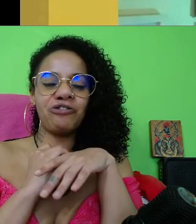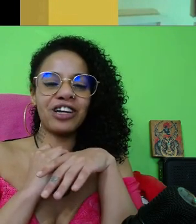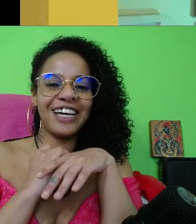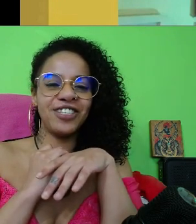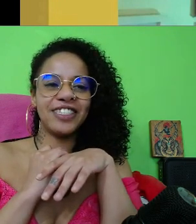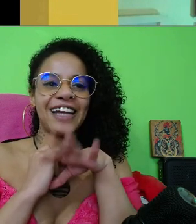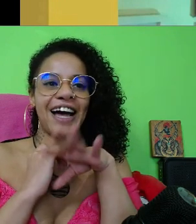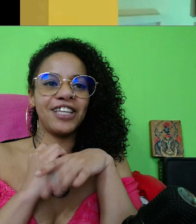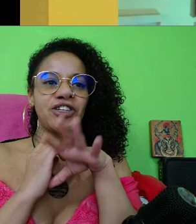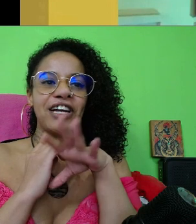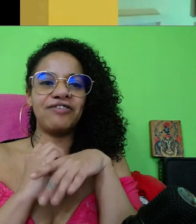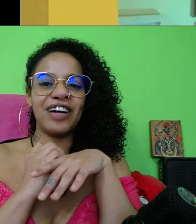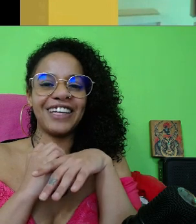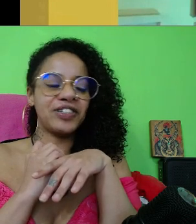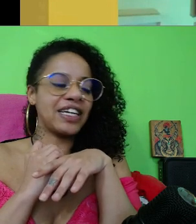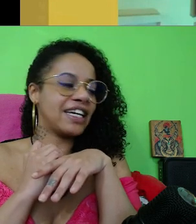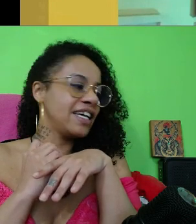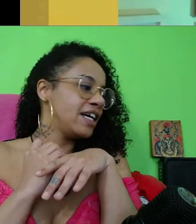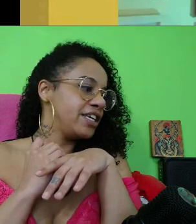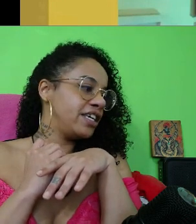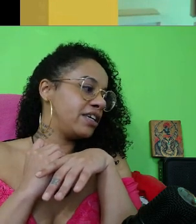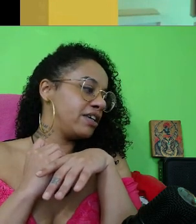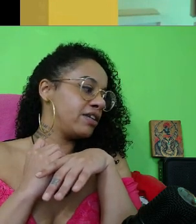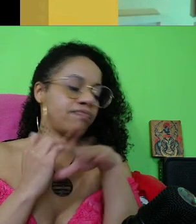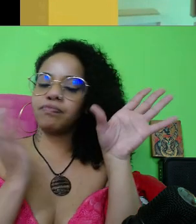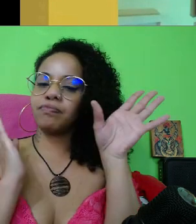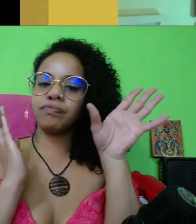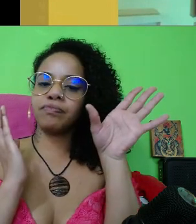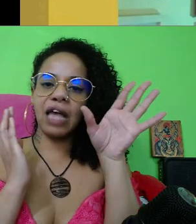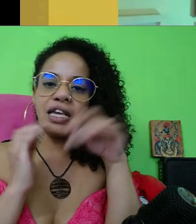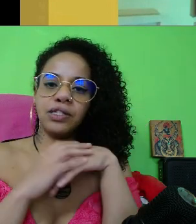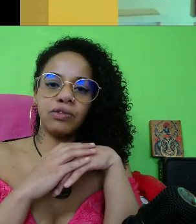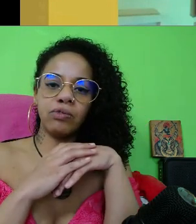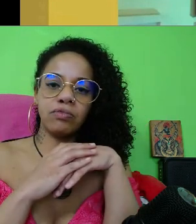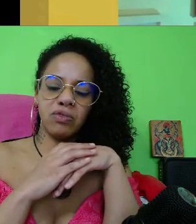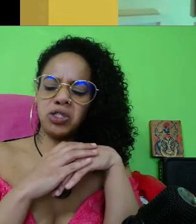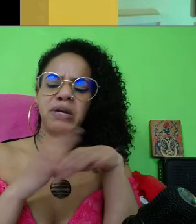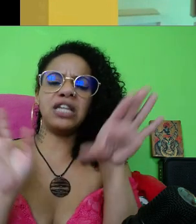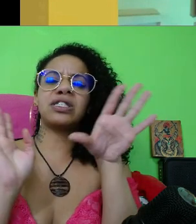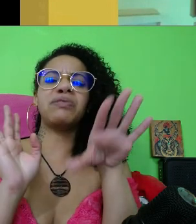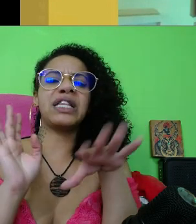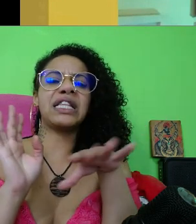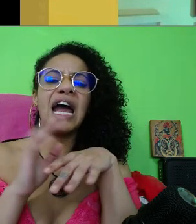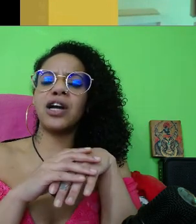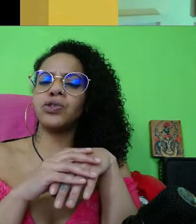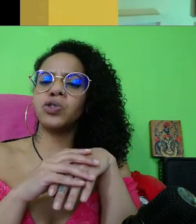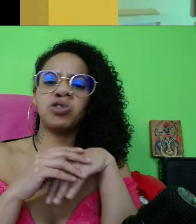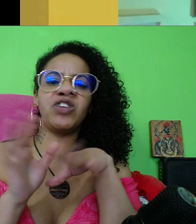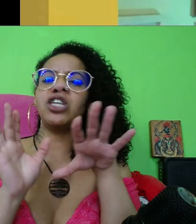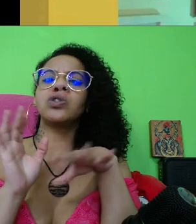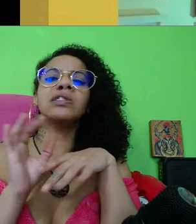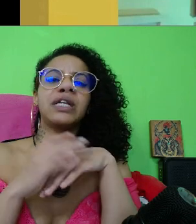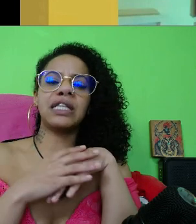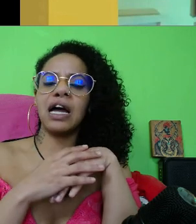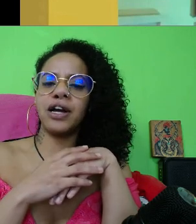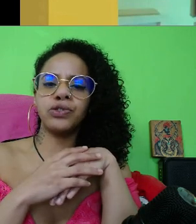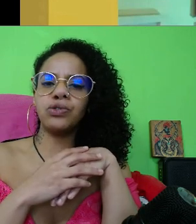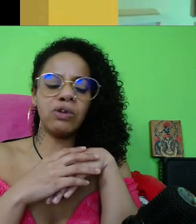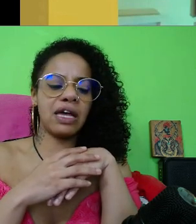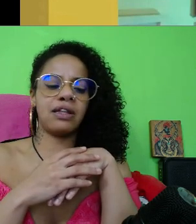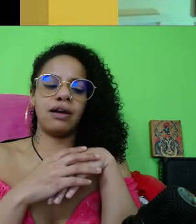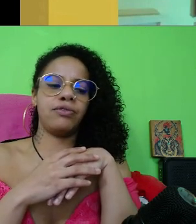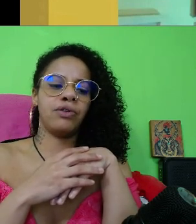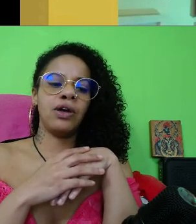a consciência vai ficar registrado gravado né e é isso os prints são eternos os vídeos são